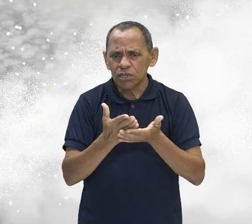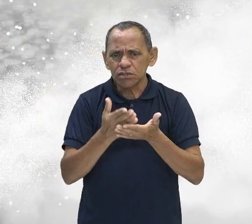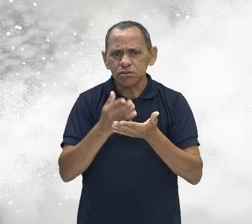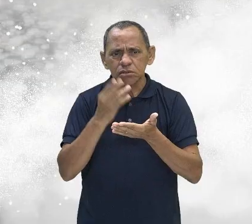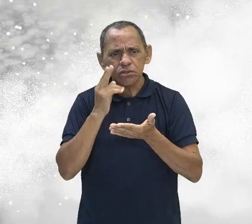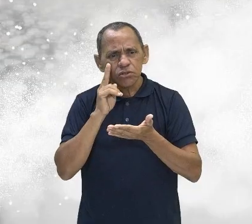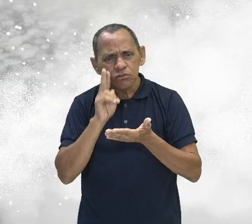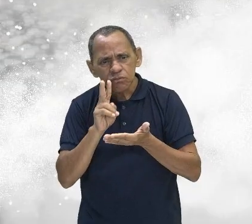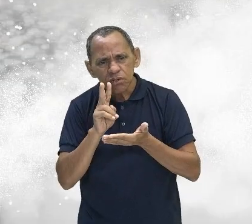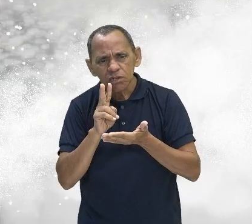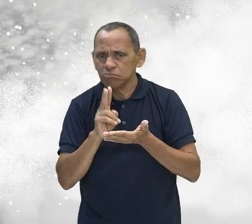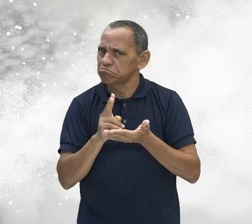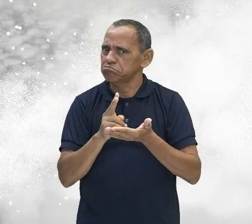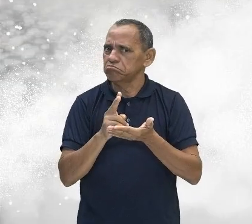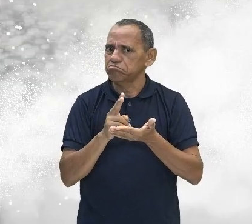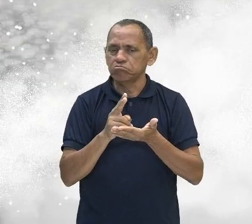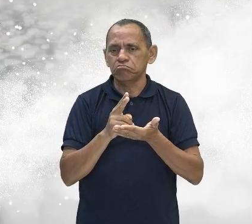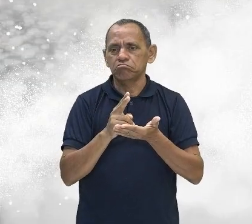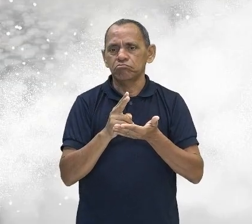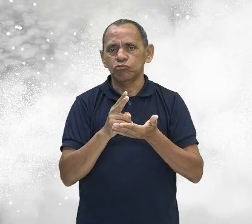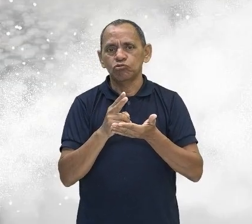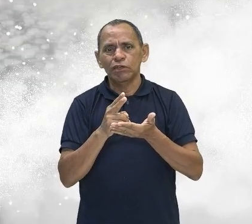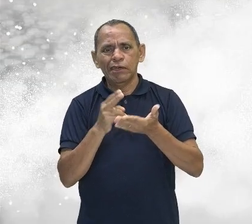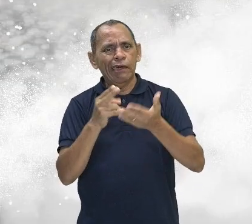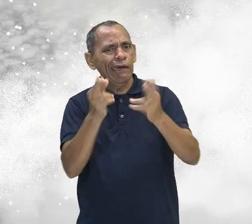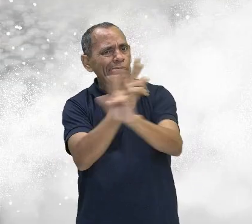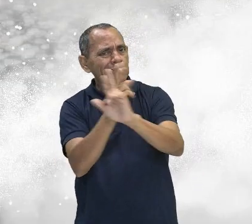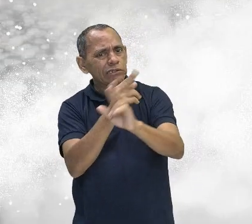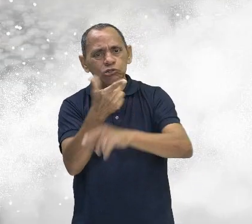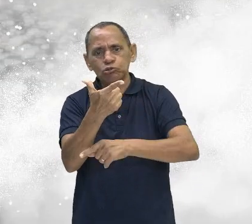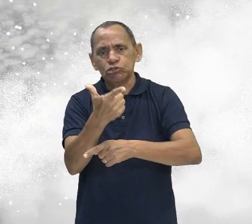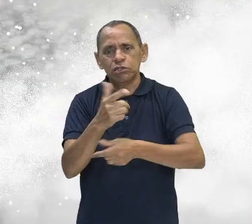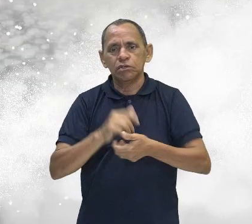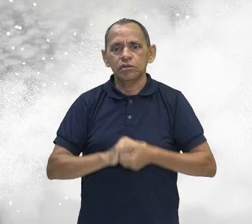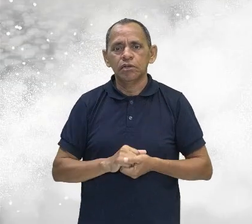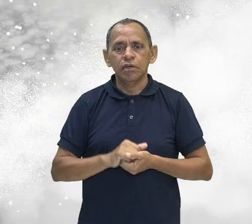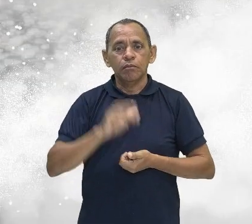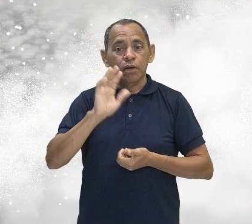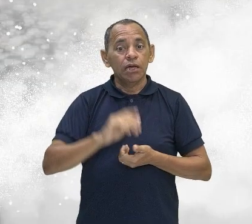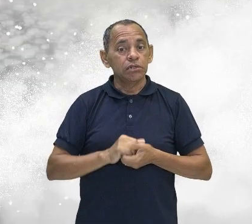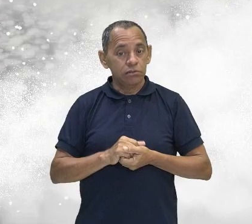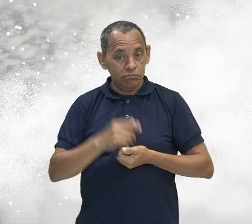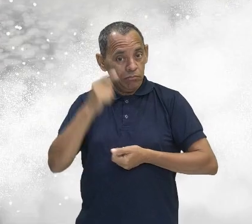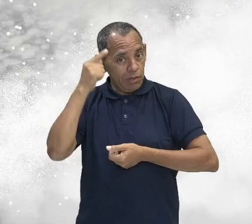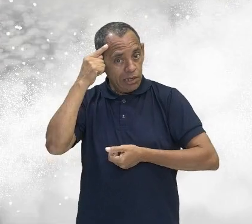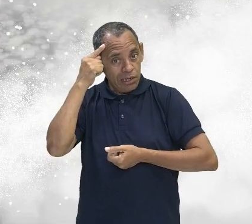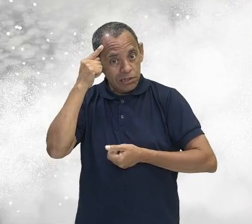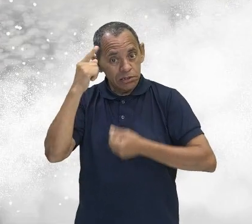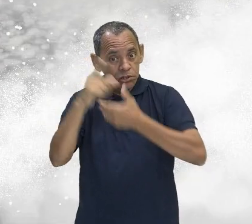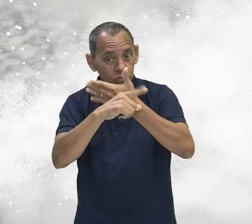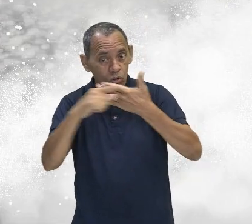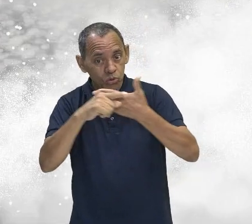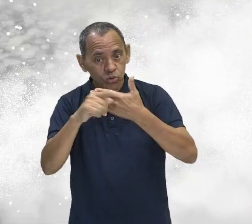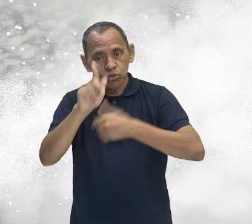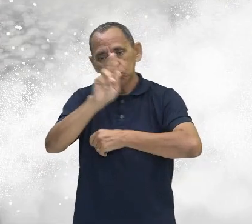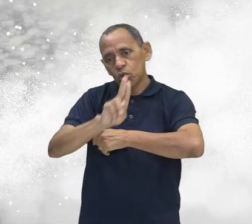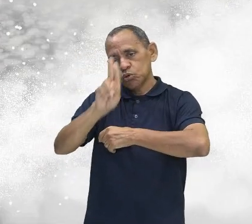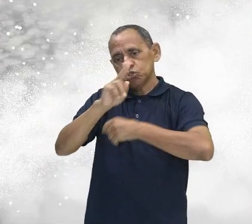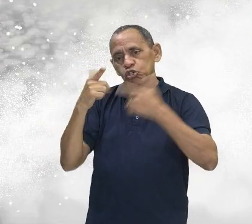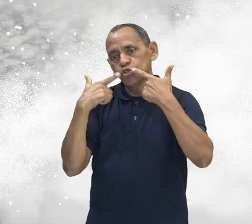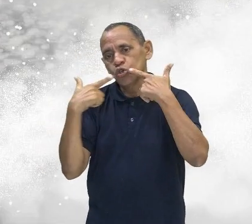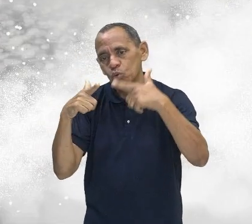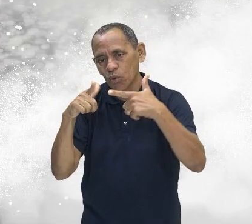muito distante, mas pensem que este autor está usando ali a sua linguagem literária para nos